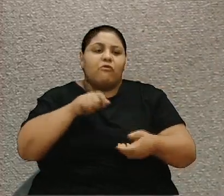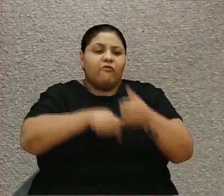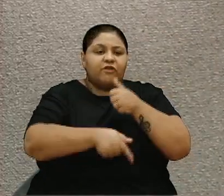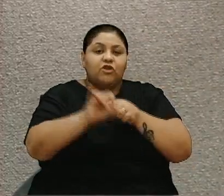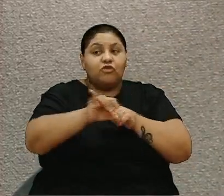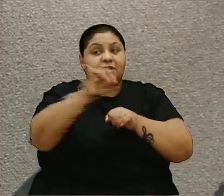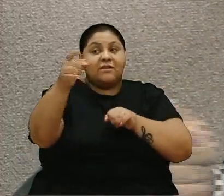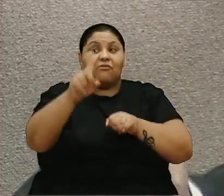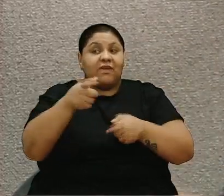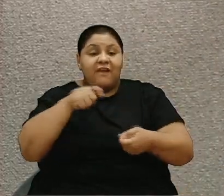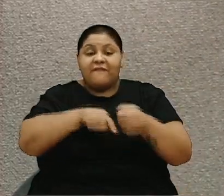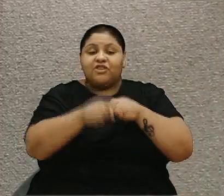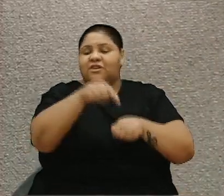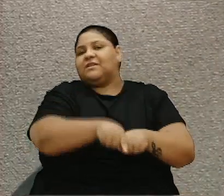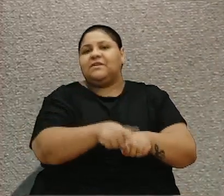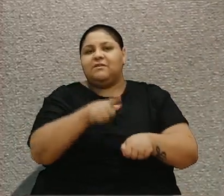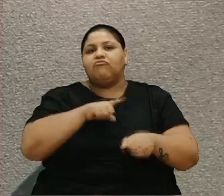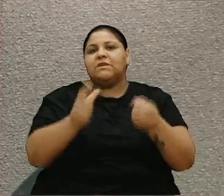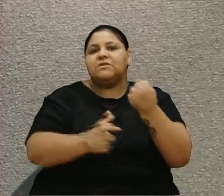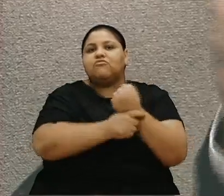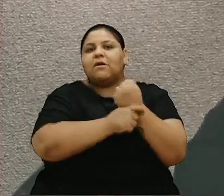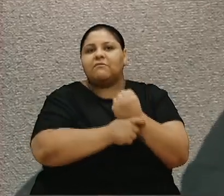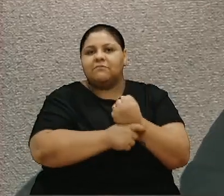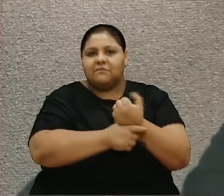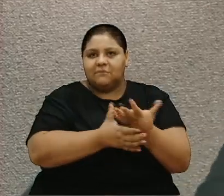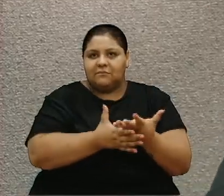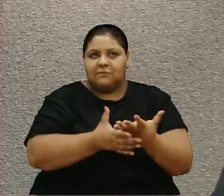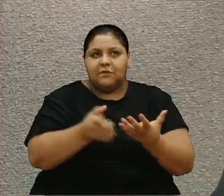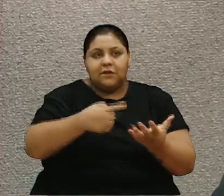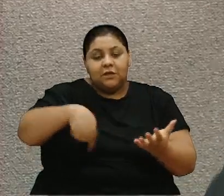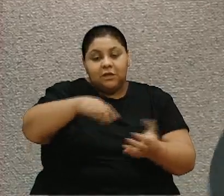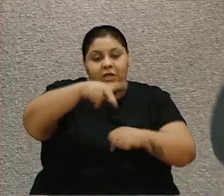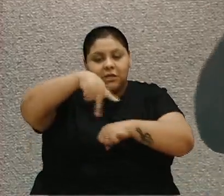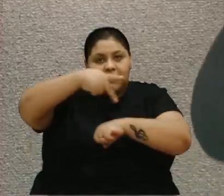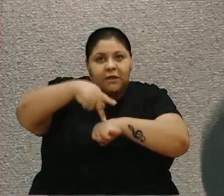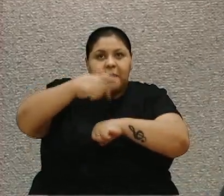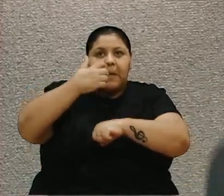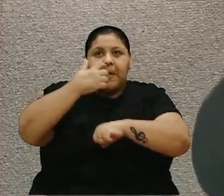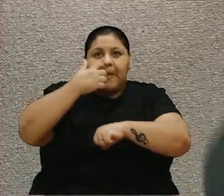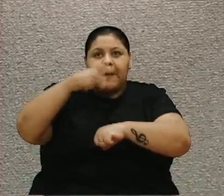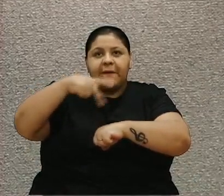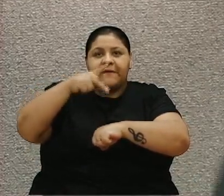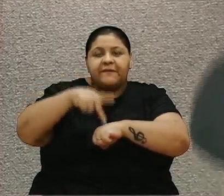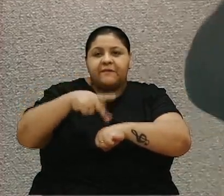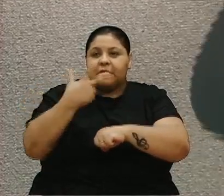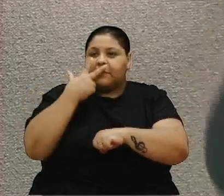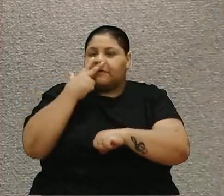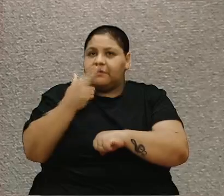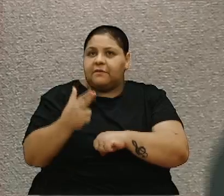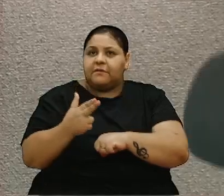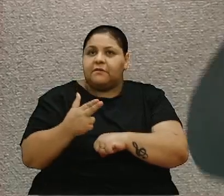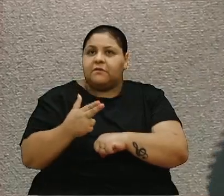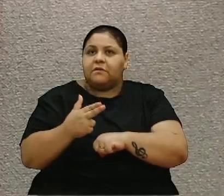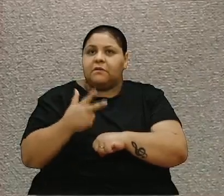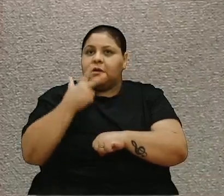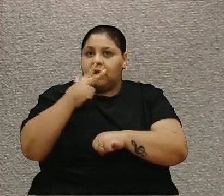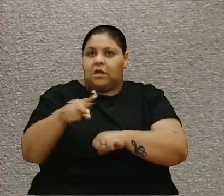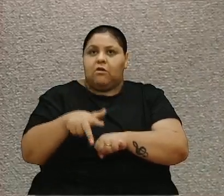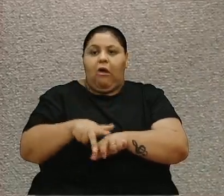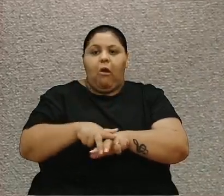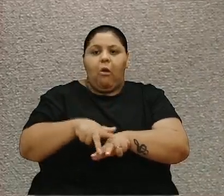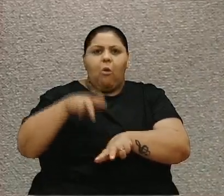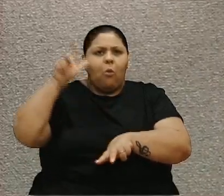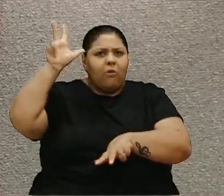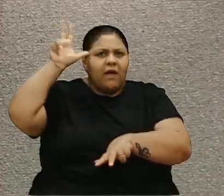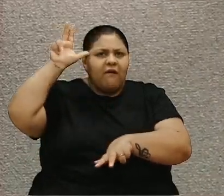aqui. Não tem segurança. Não tem segurança. O nosso país, ele está parecendo um cavalo